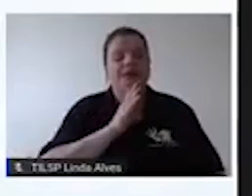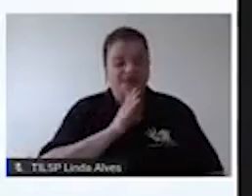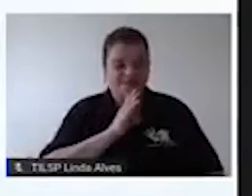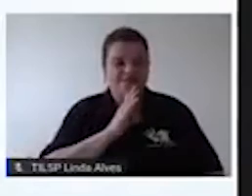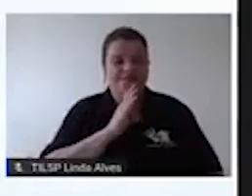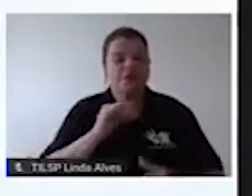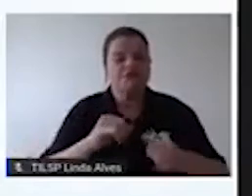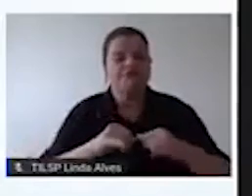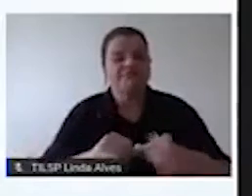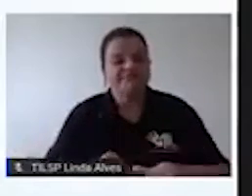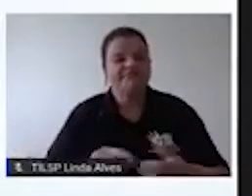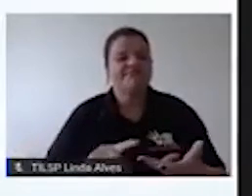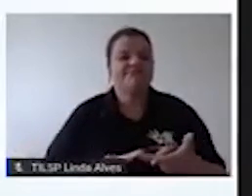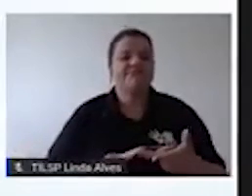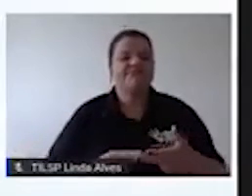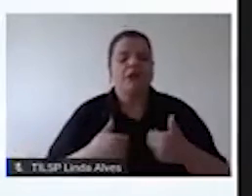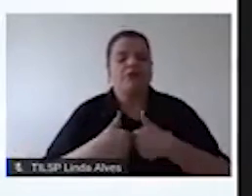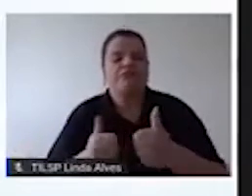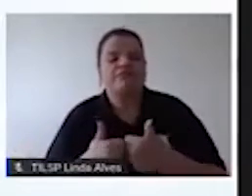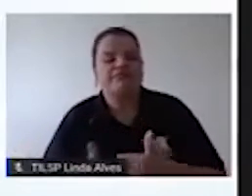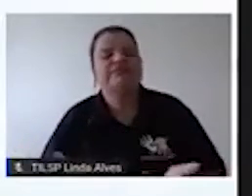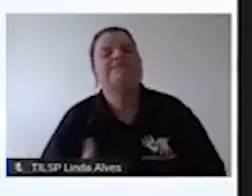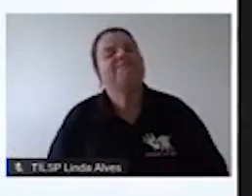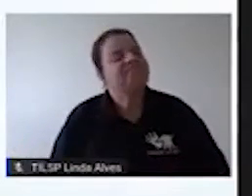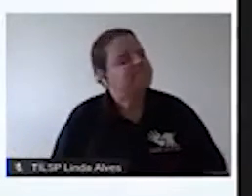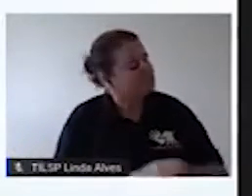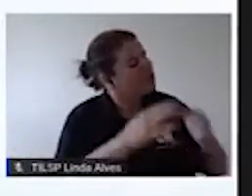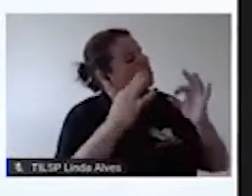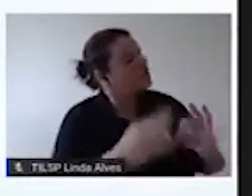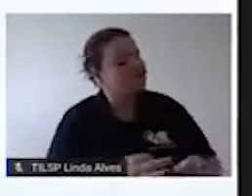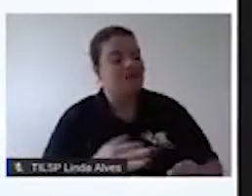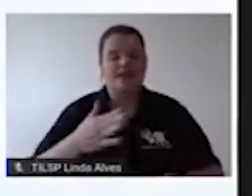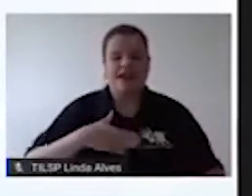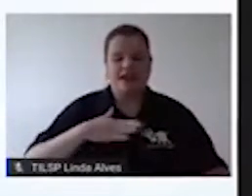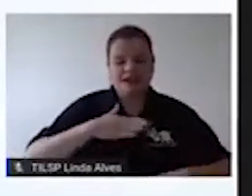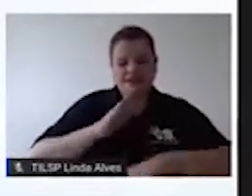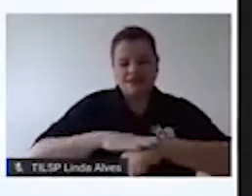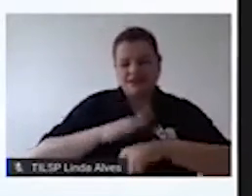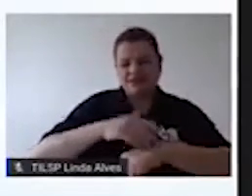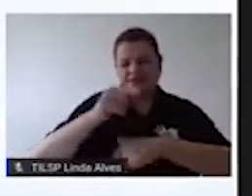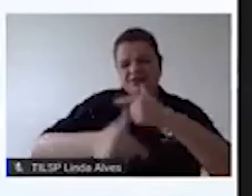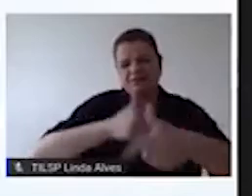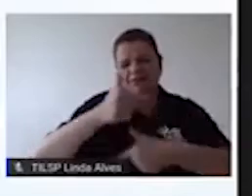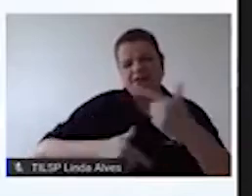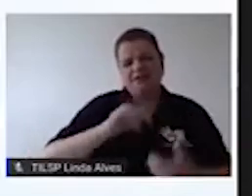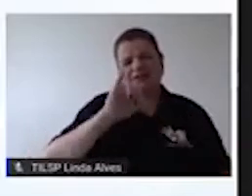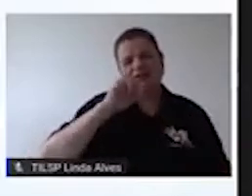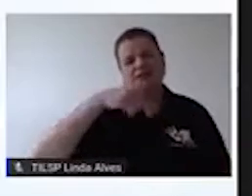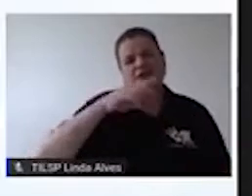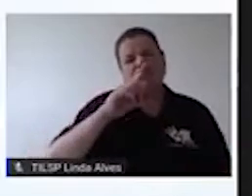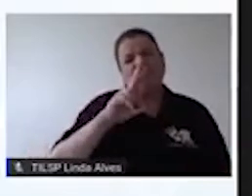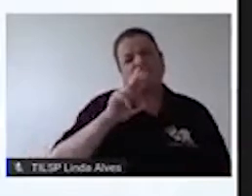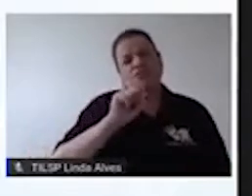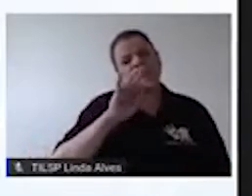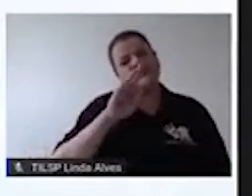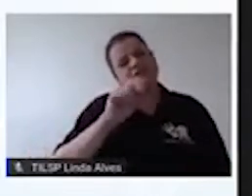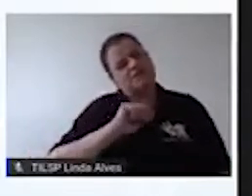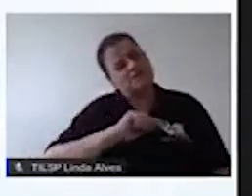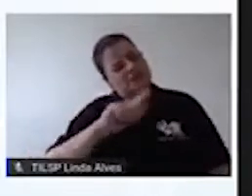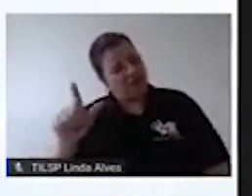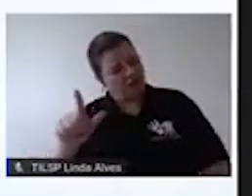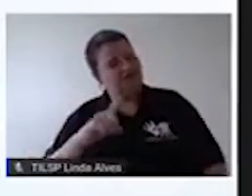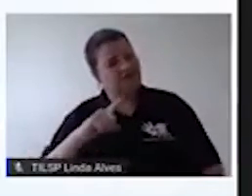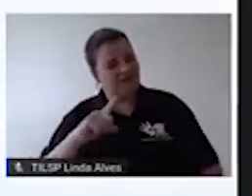mulheres estão vivendo essas condições de violência. Esse é o trabalho que a Industrial tem feito. Esse ano